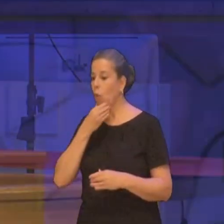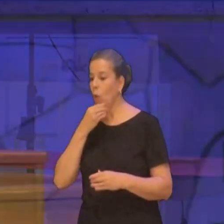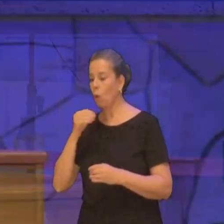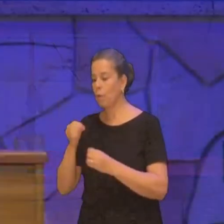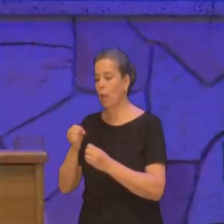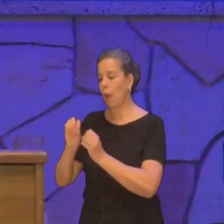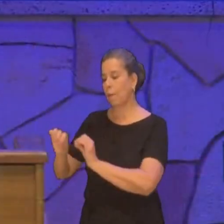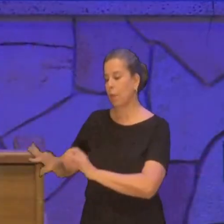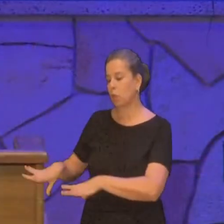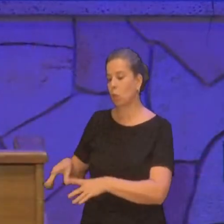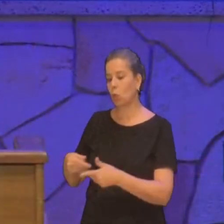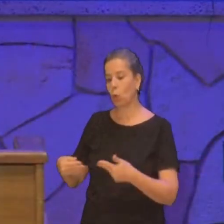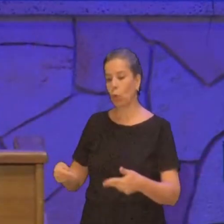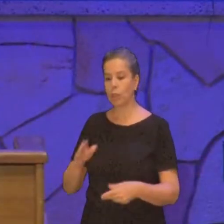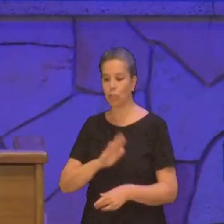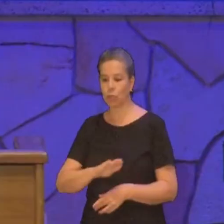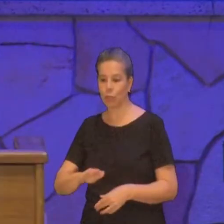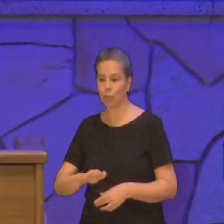menino para trás.